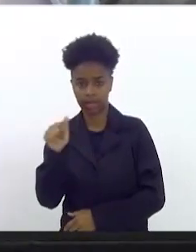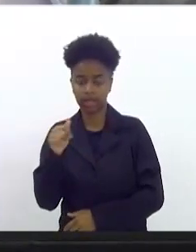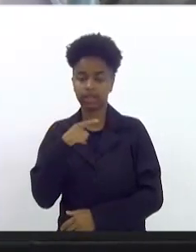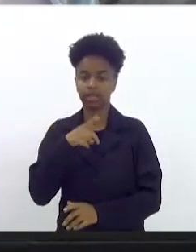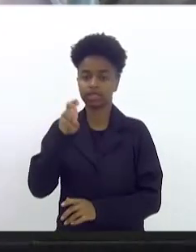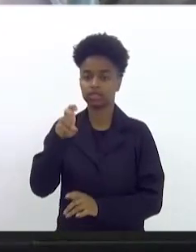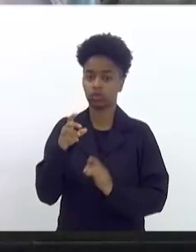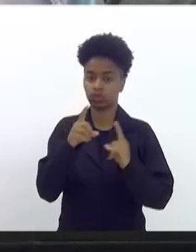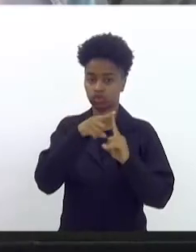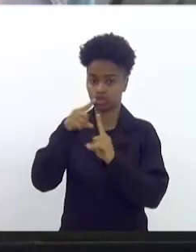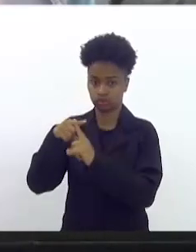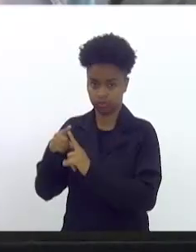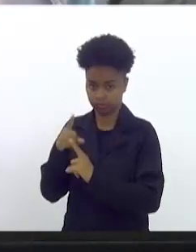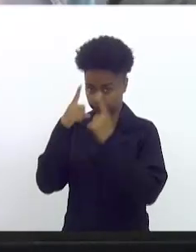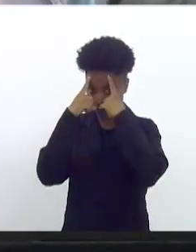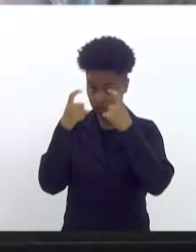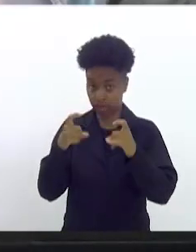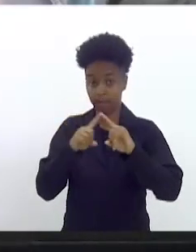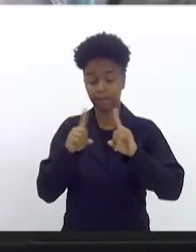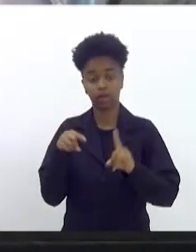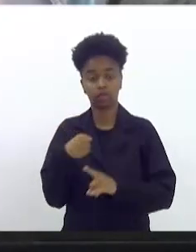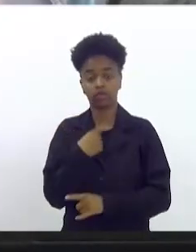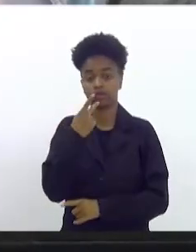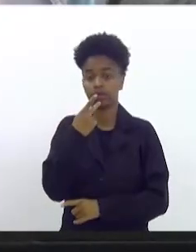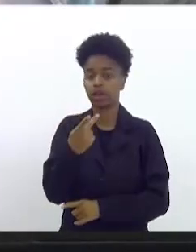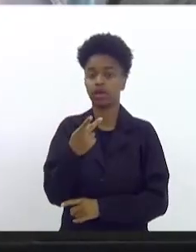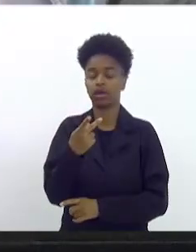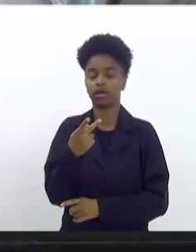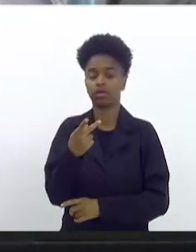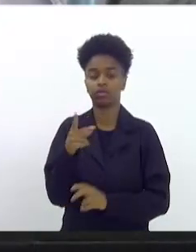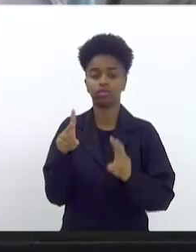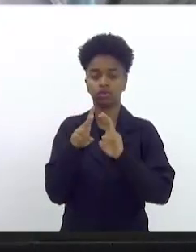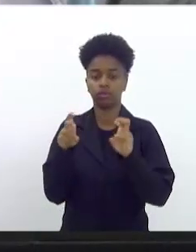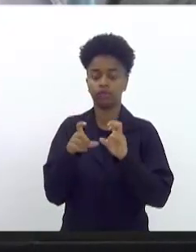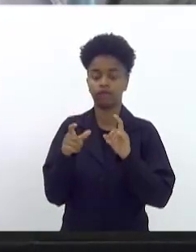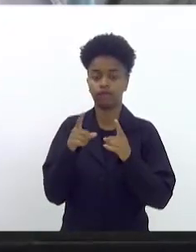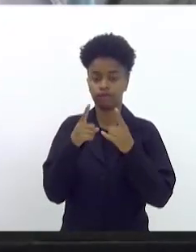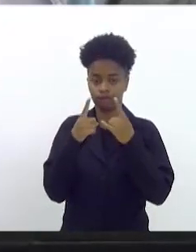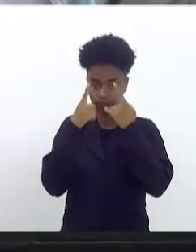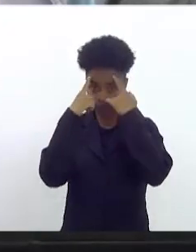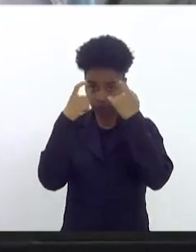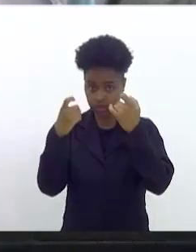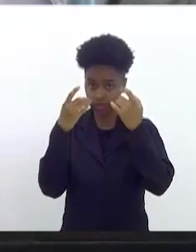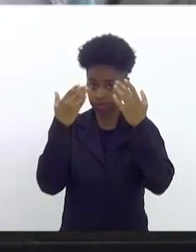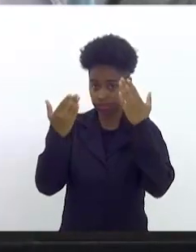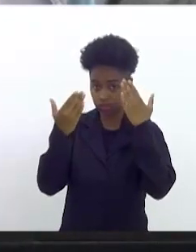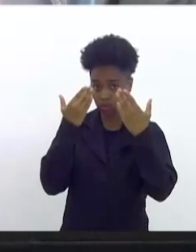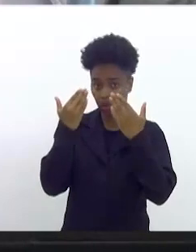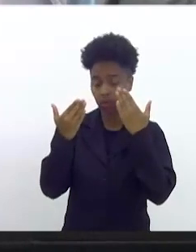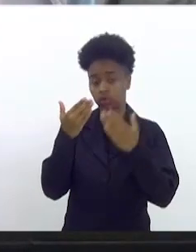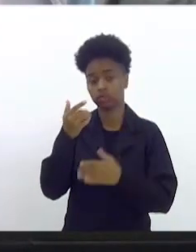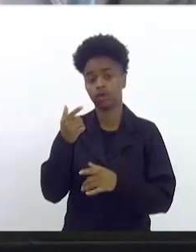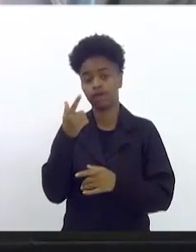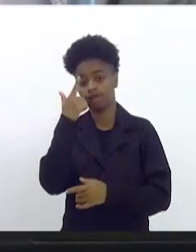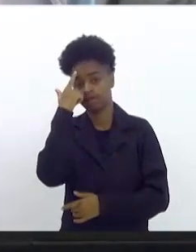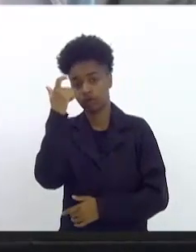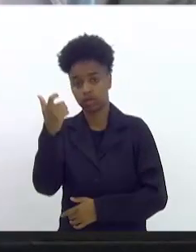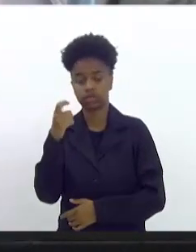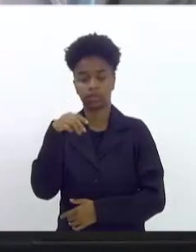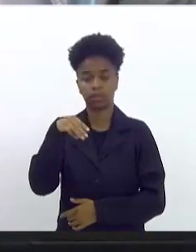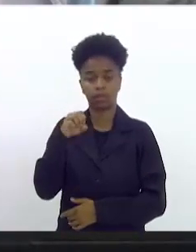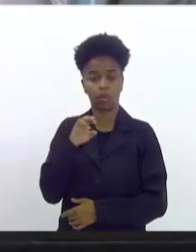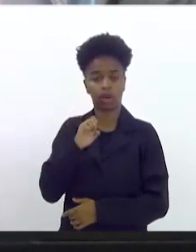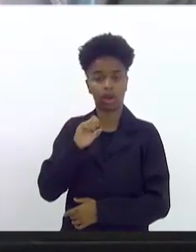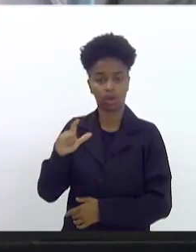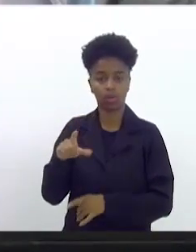de violência, mas nós vamos tratar, basicamente, da violência moral, da violência psicológica, da violência patrimonial